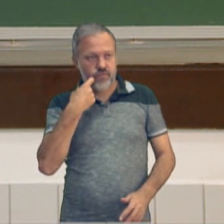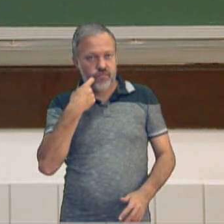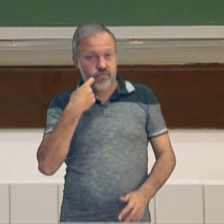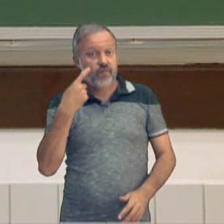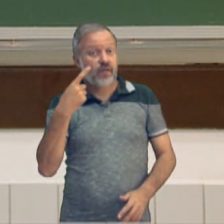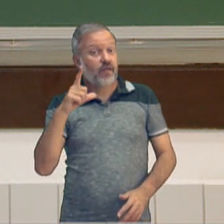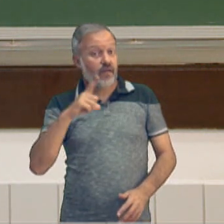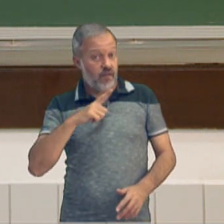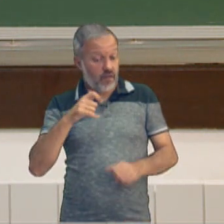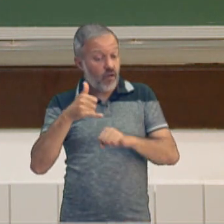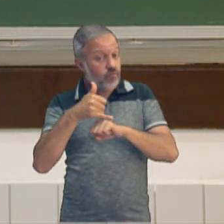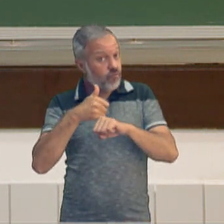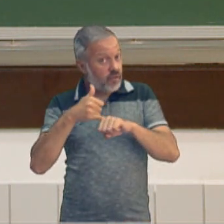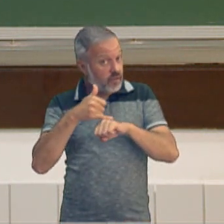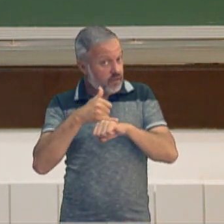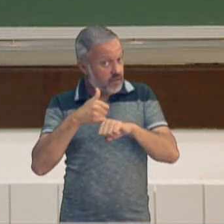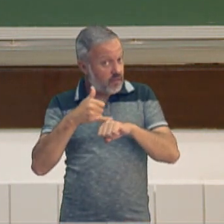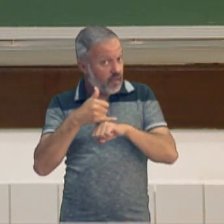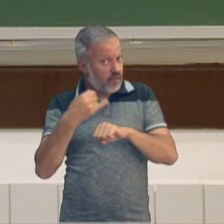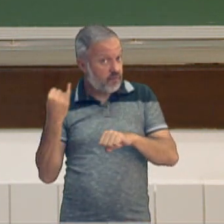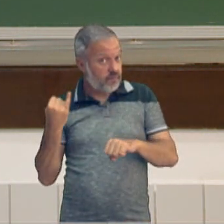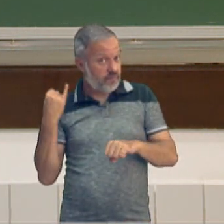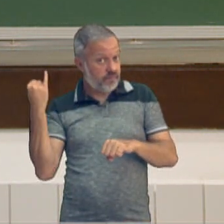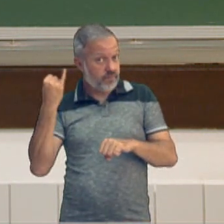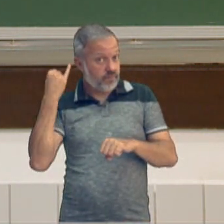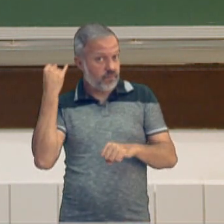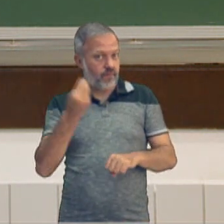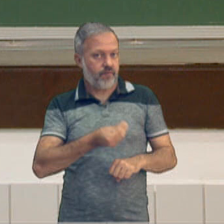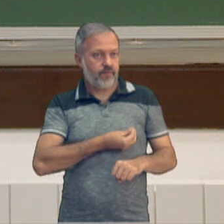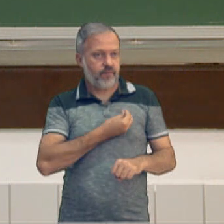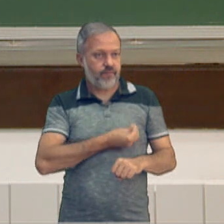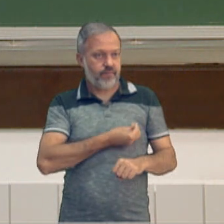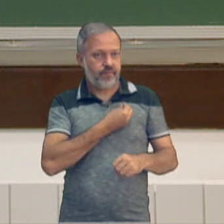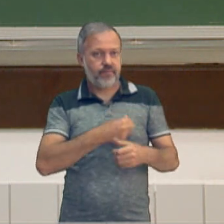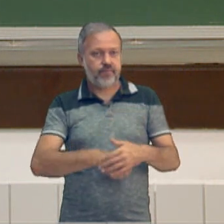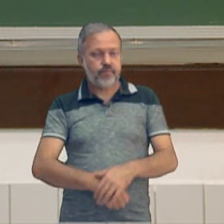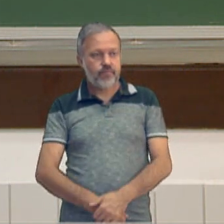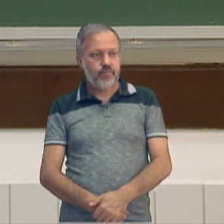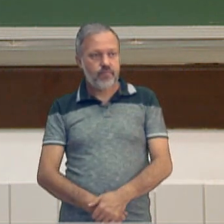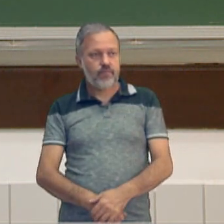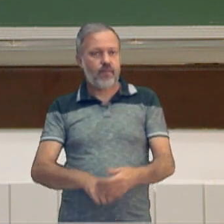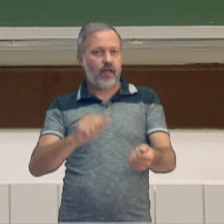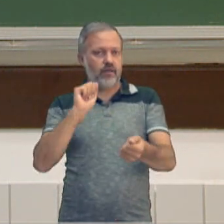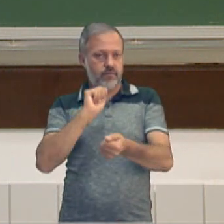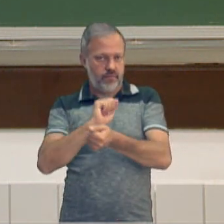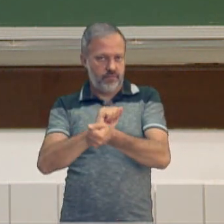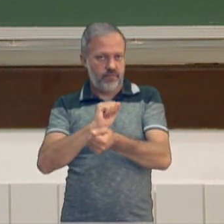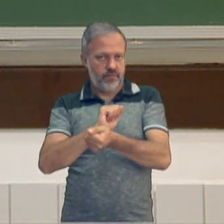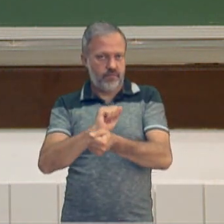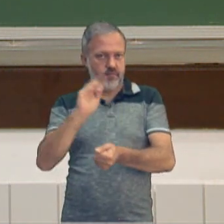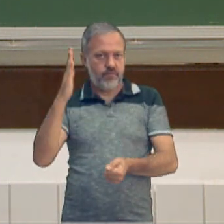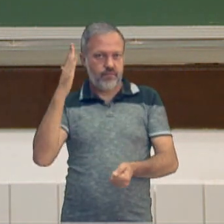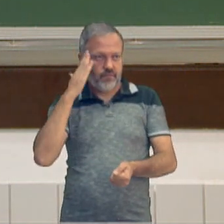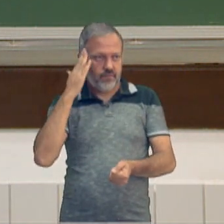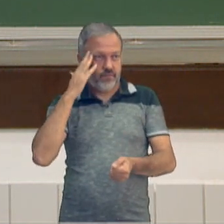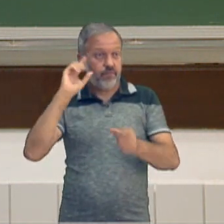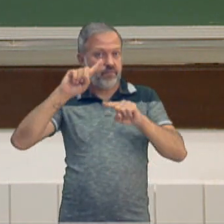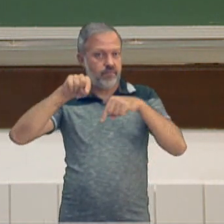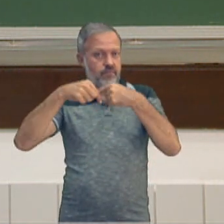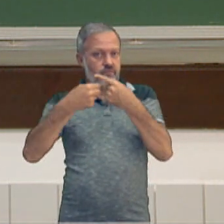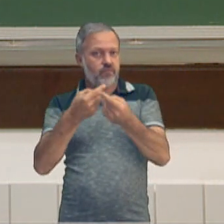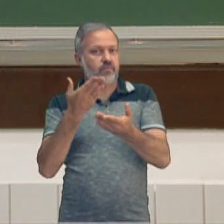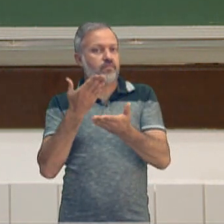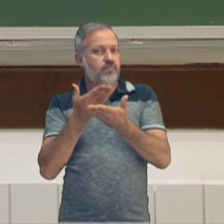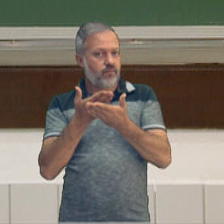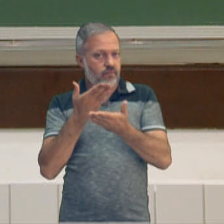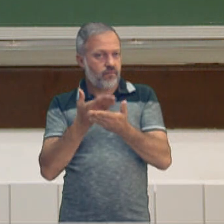óleos importantes para o nosso desenvolvimento, para a nossa nutrição, ok? Então, espero que vocês tenham entendido. A gente, na próxima aula, vai